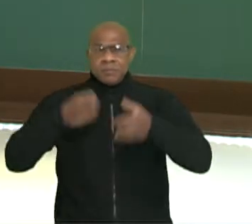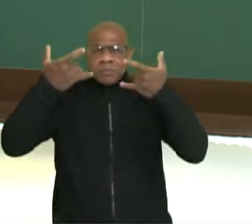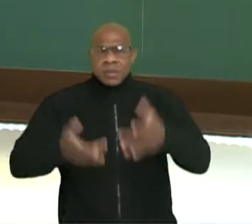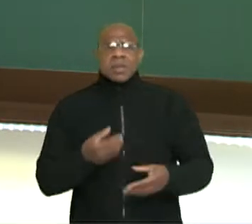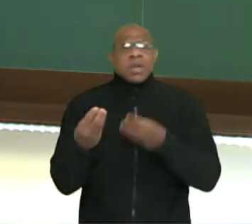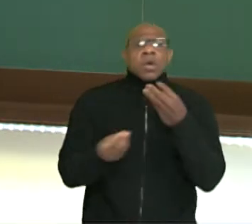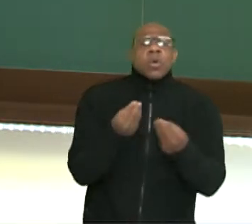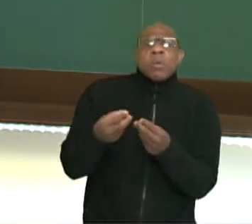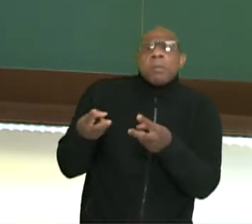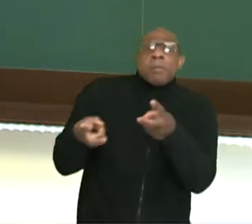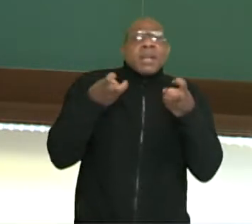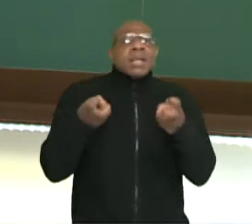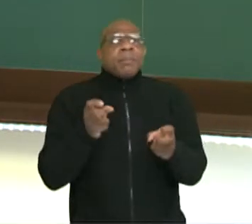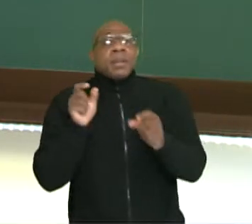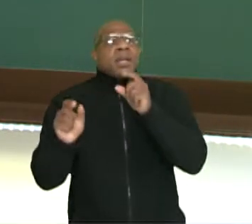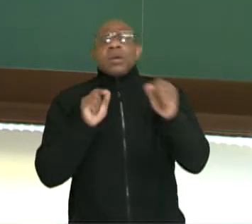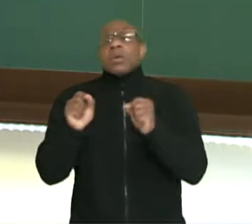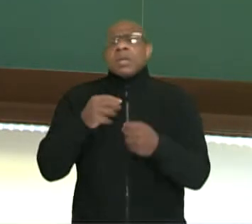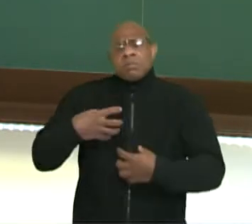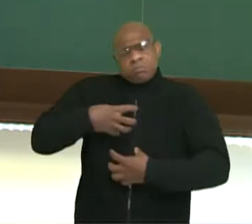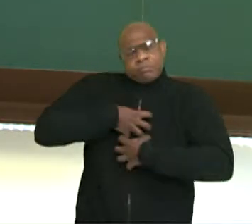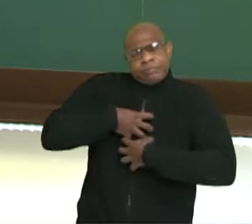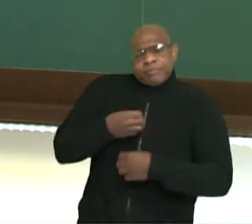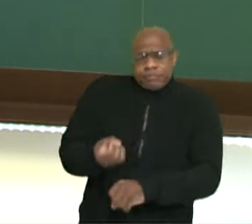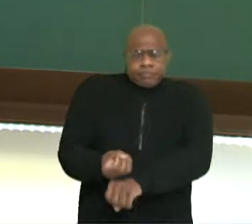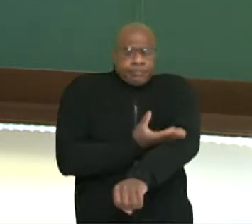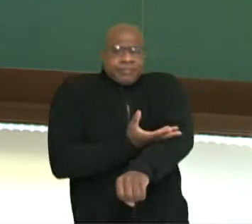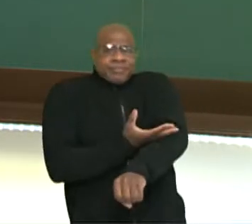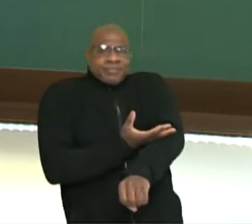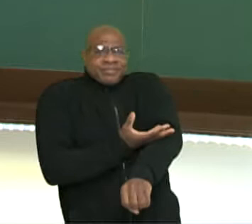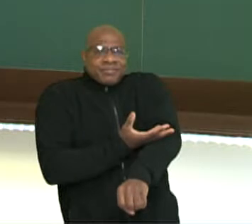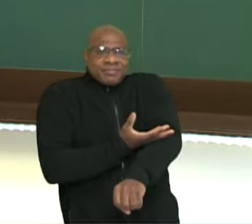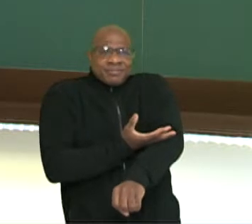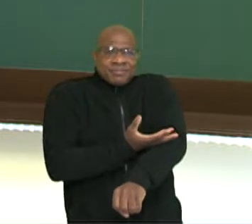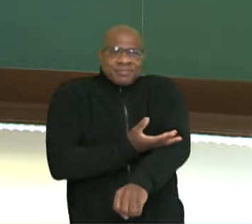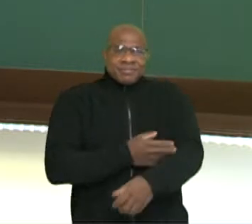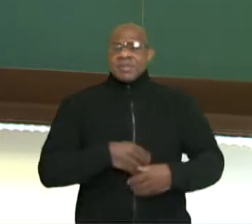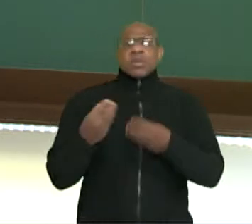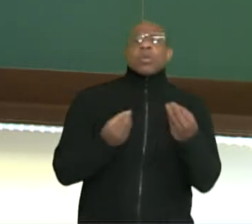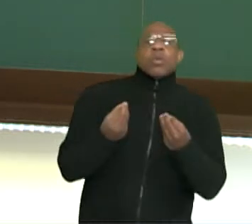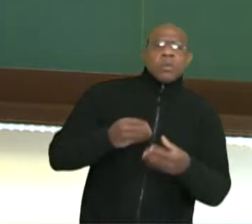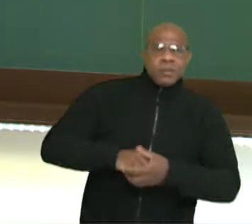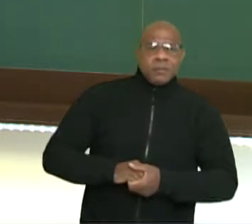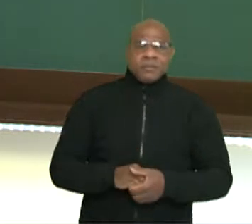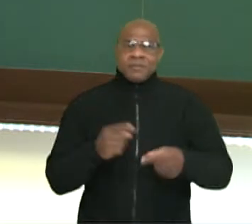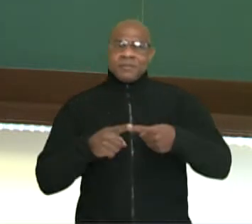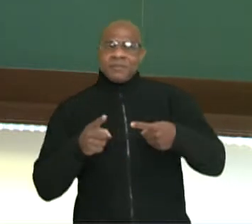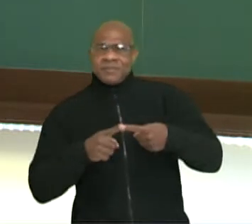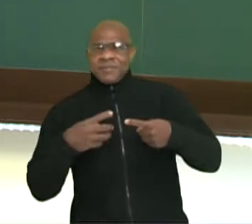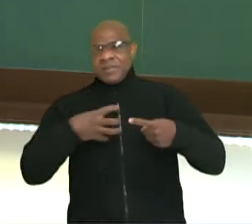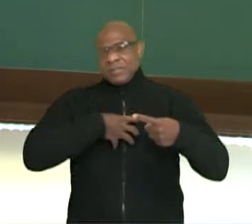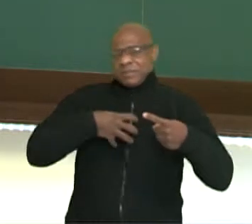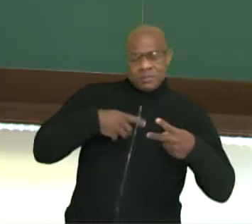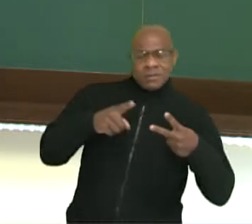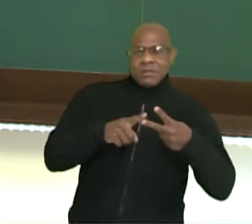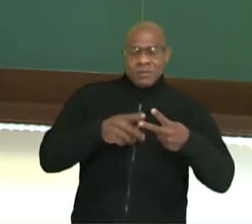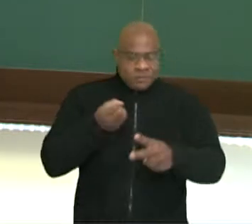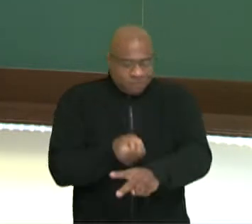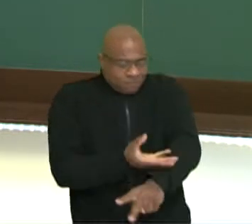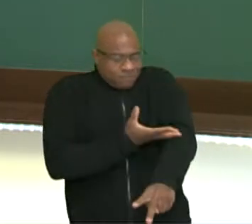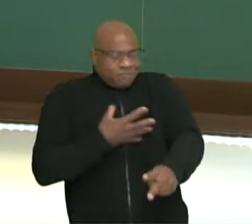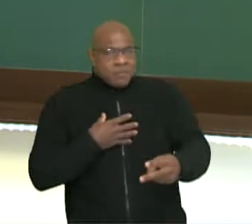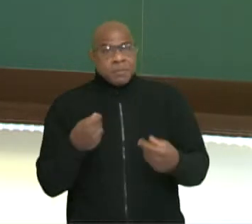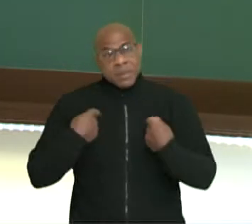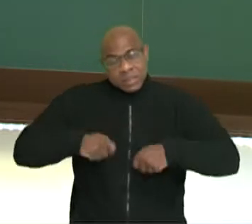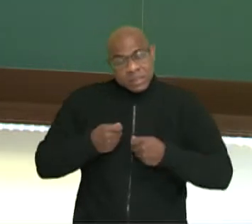como identificar, gente, as emoções e sentimentos? Como identificar? Nós precisamos identificar para poder